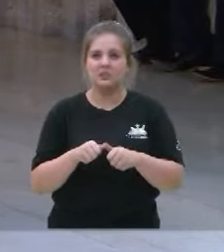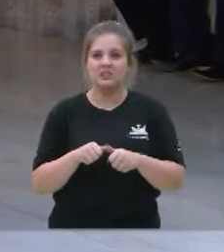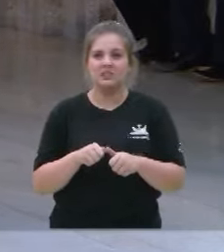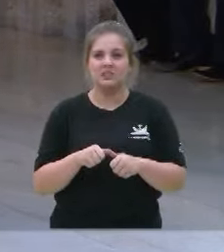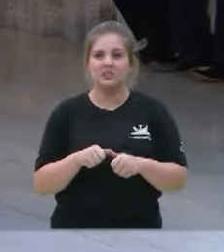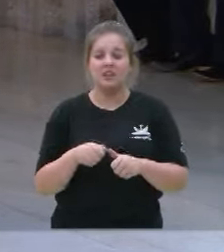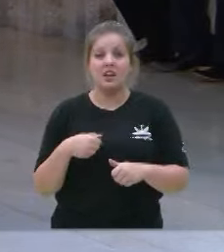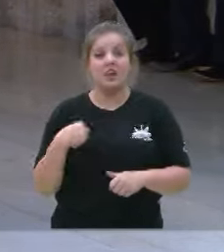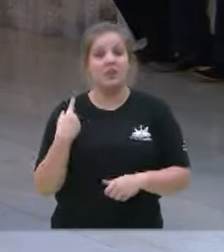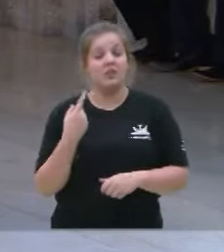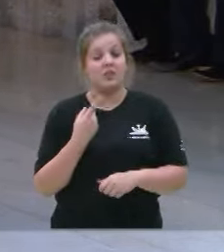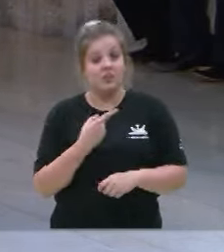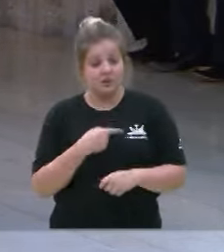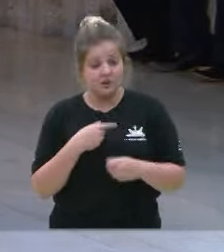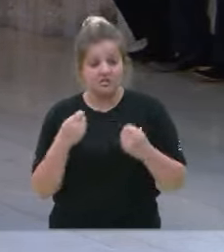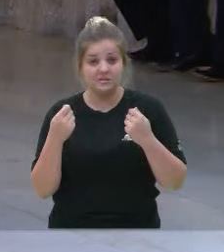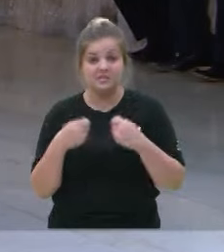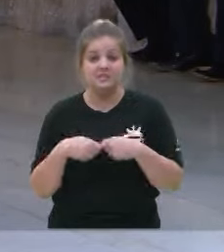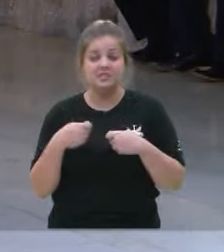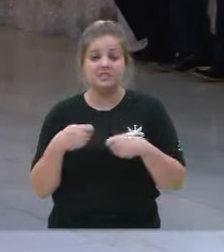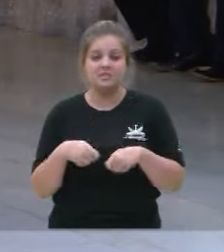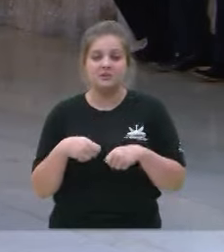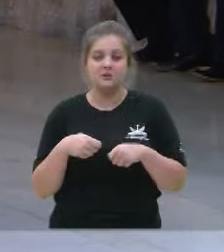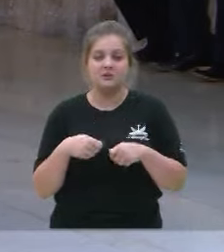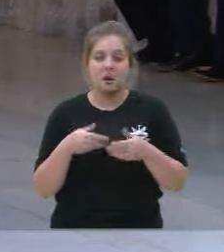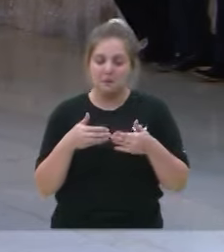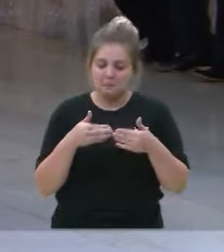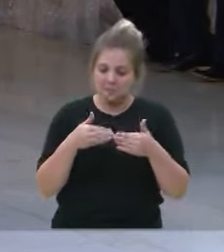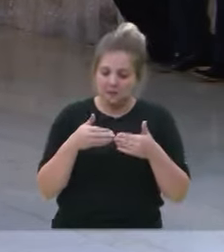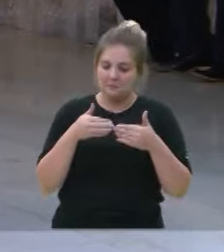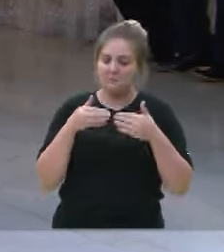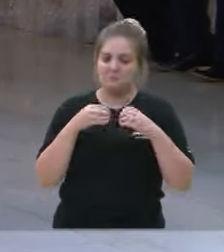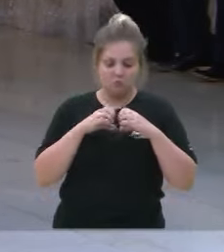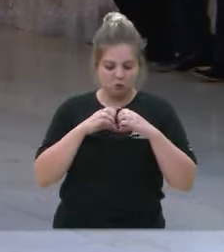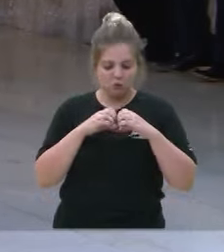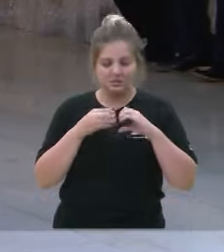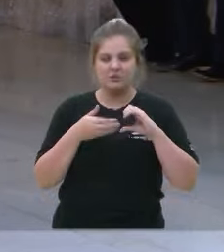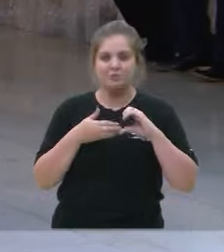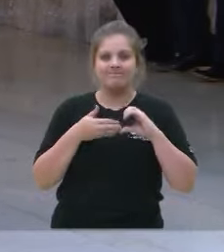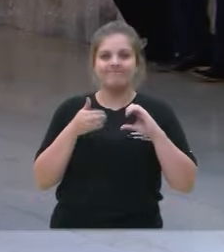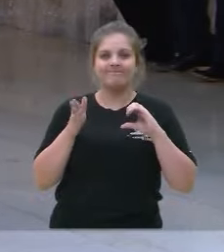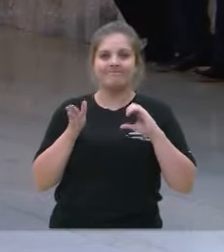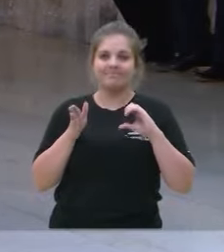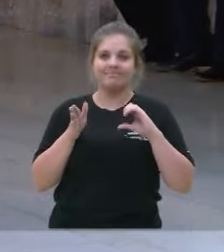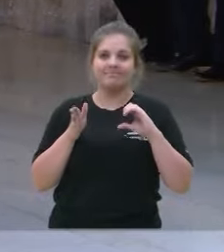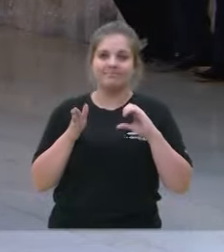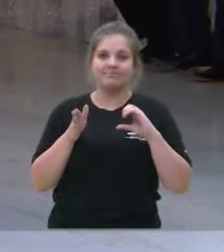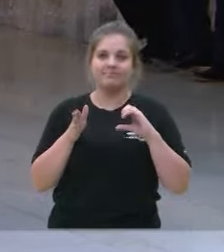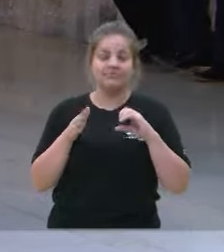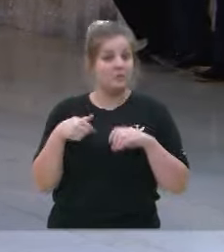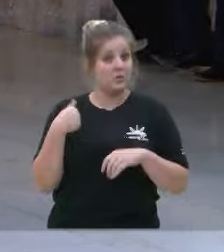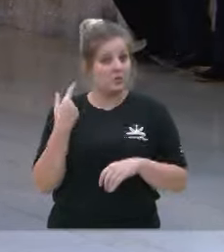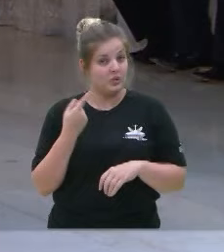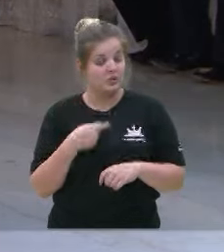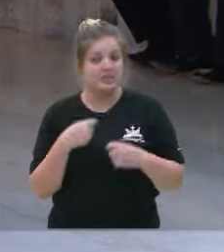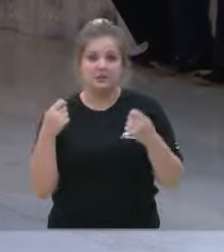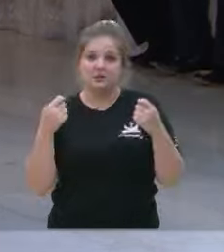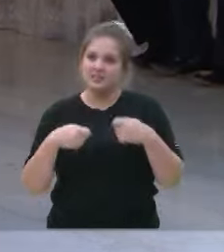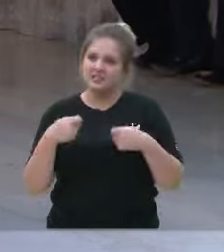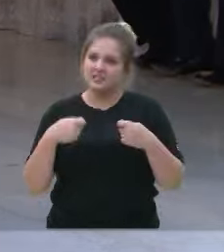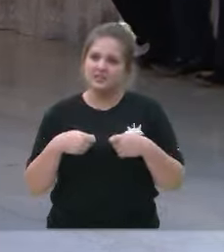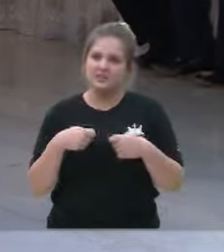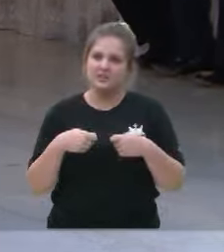cabe a nós uma abertura de coração cabe a nós uma